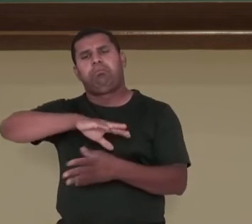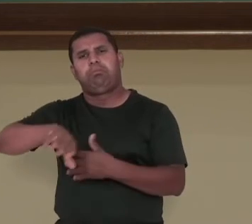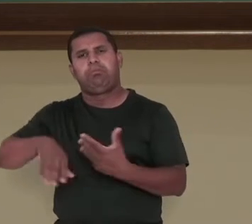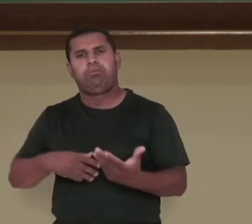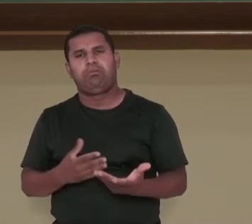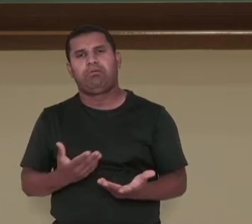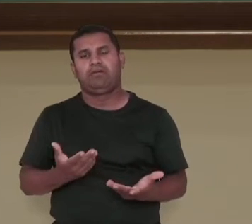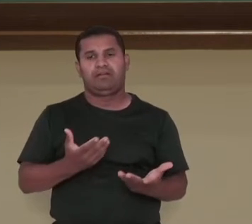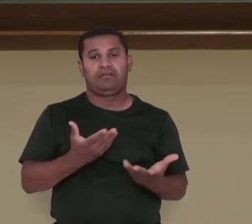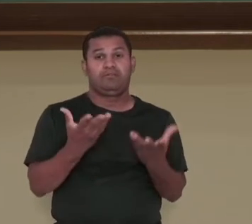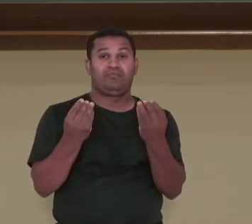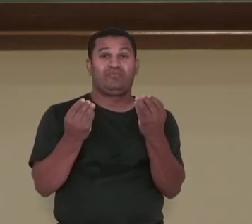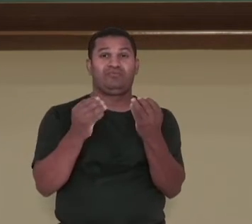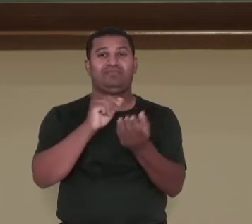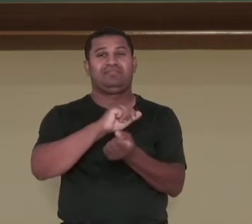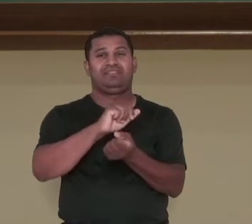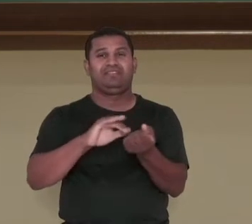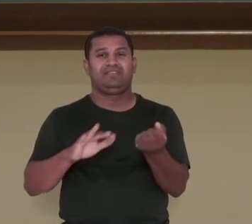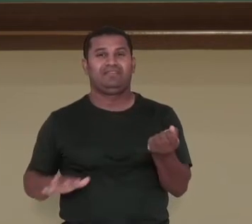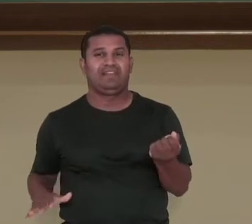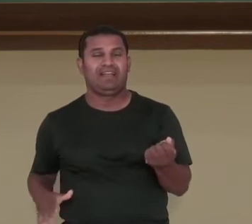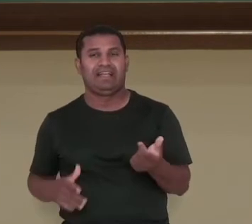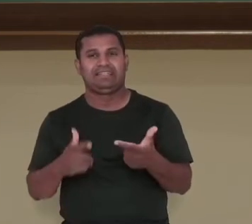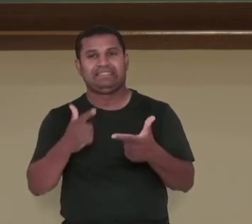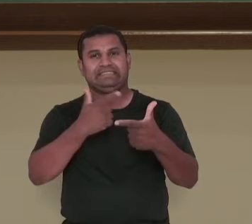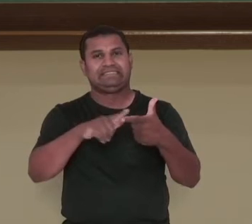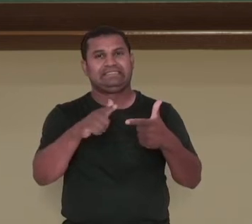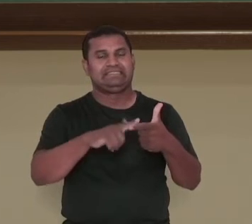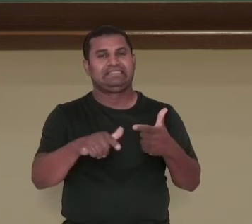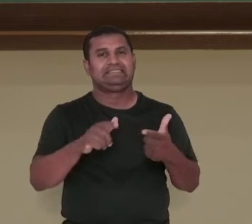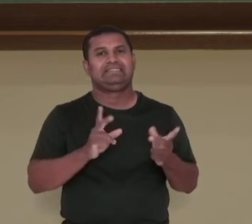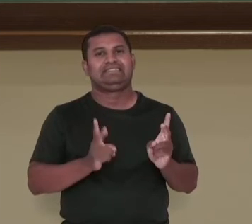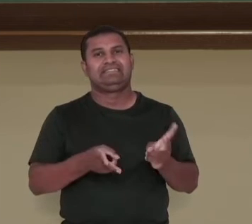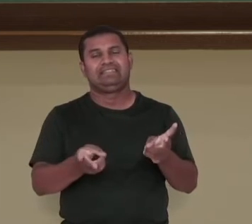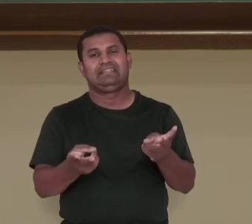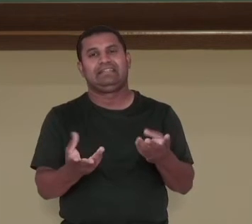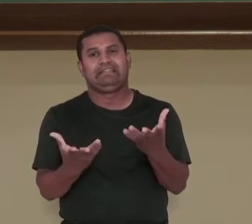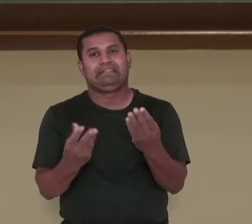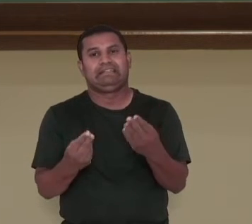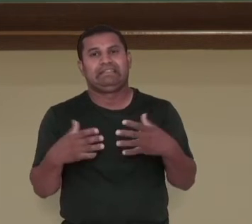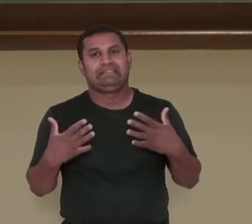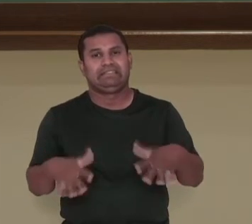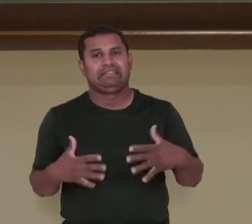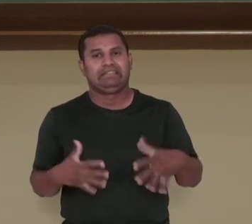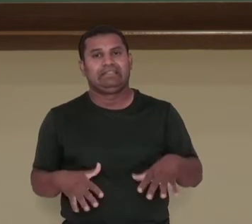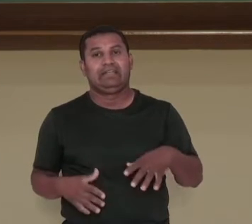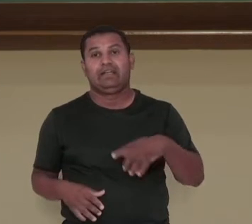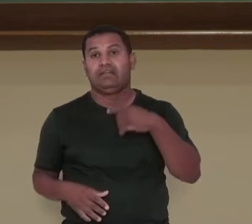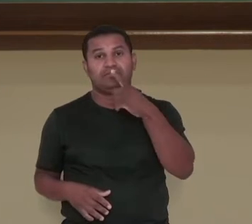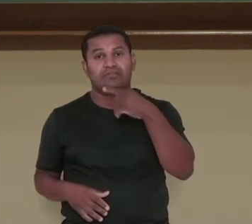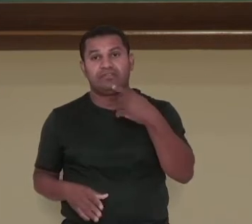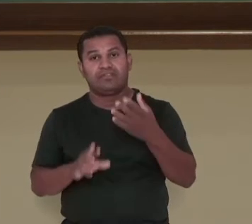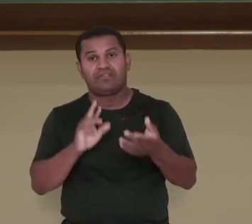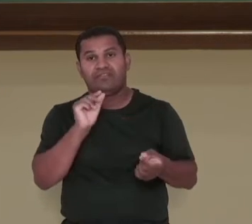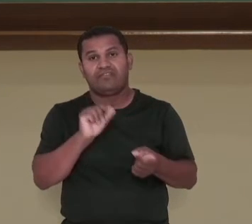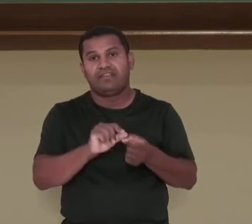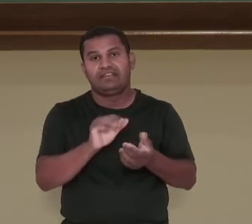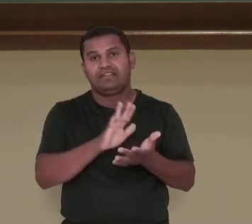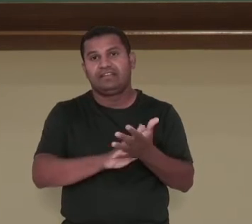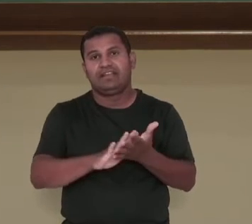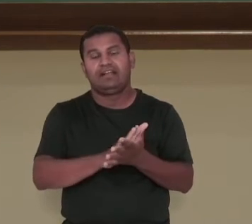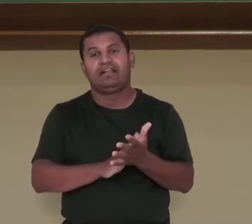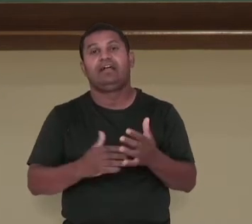de fazer uma coisa antes dela virar um problema se você está cheio de tarefas e não dá conta de realizar? Então, tem que